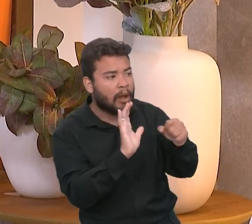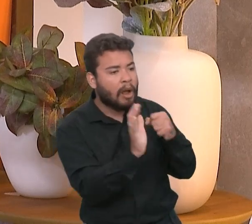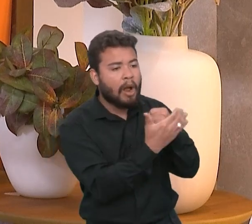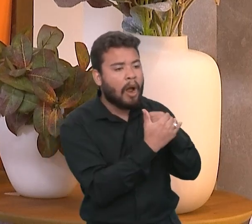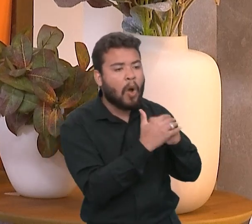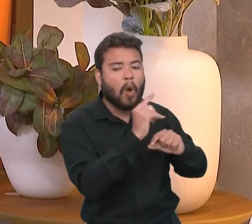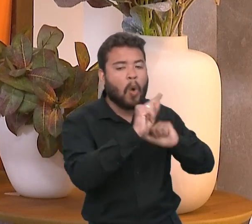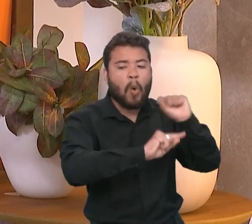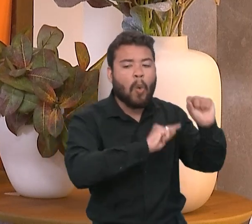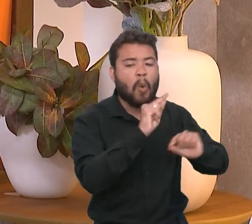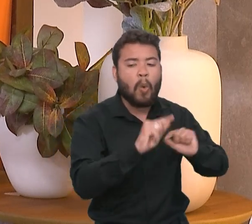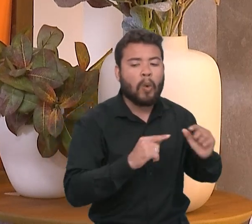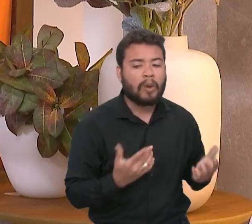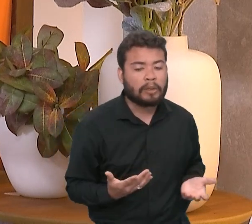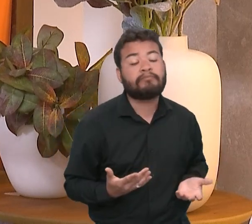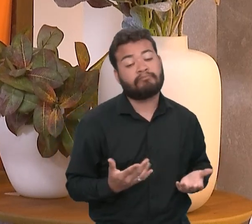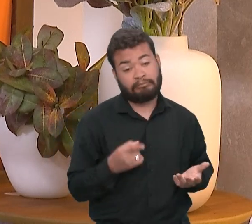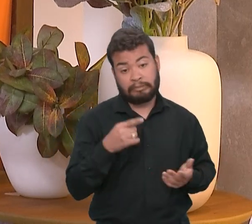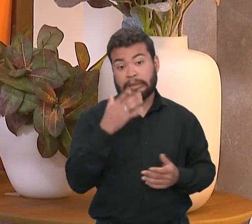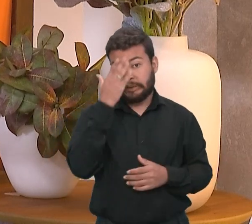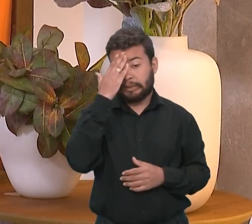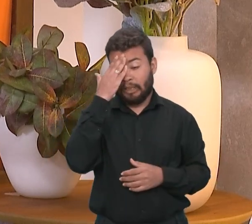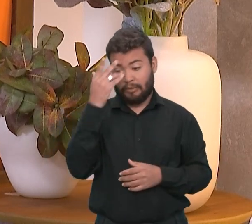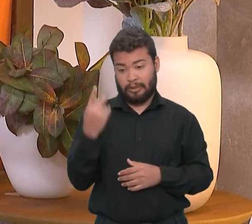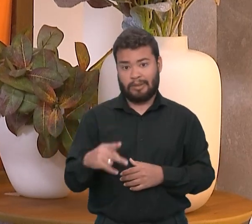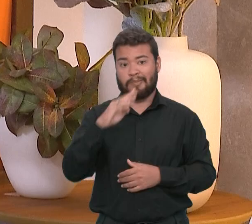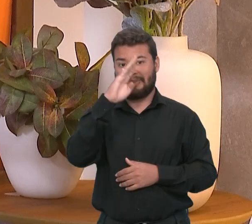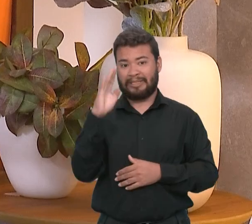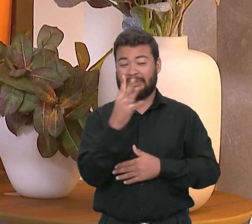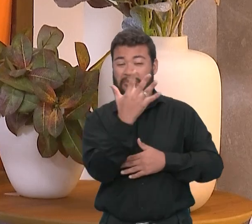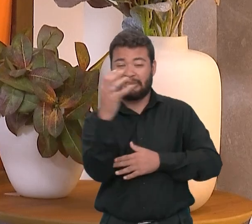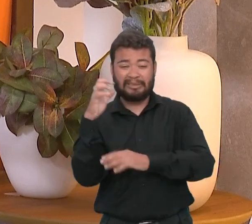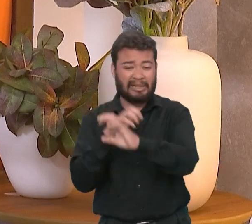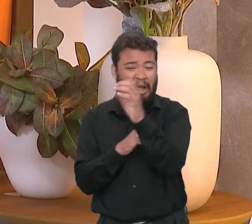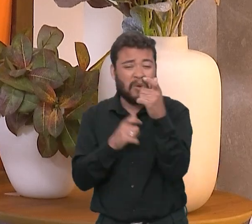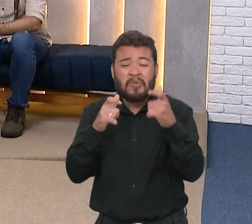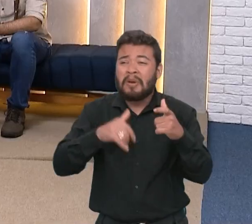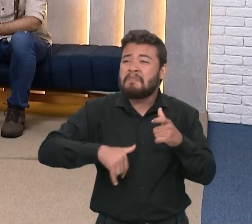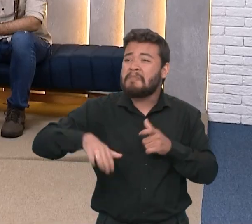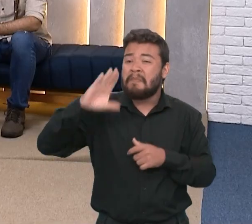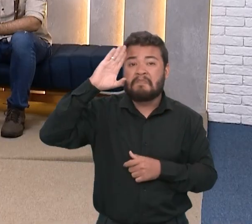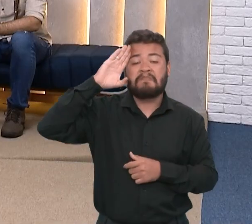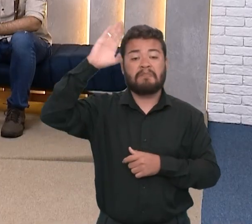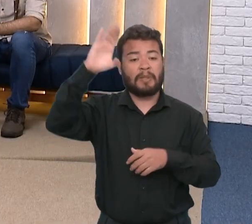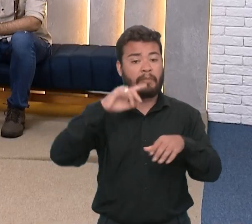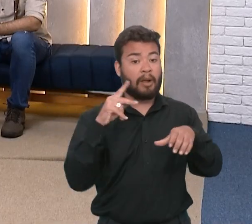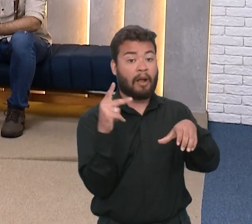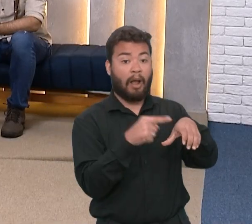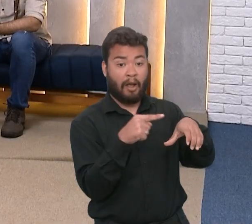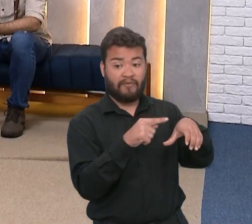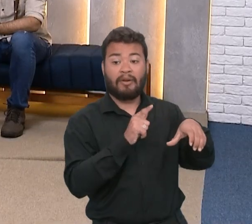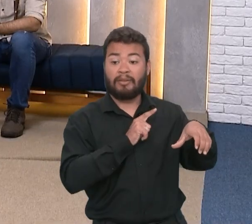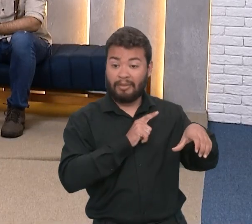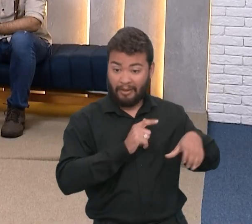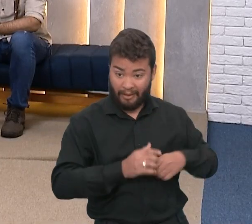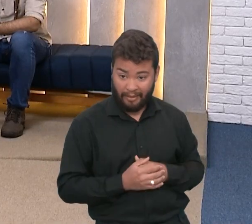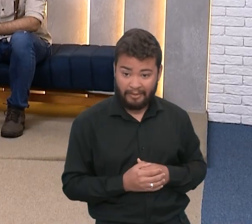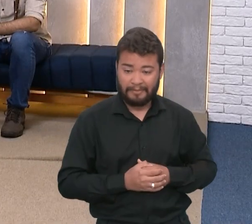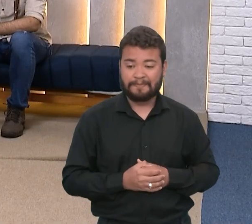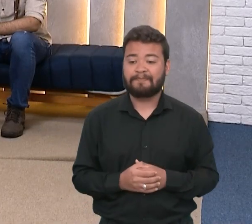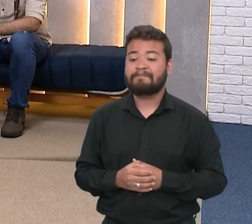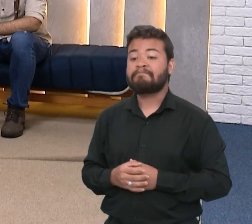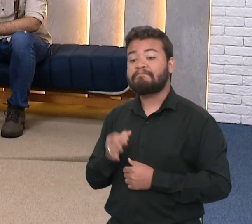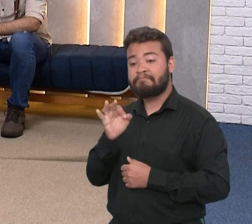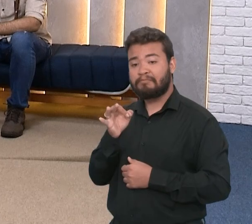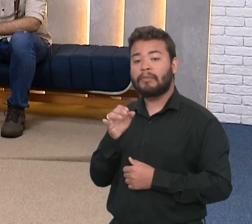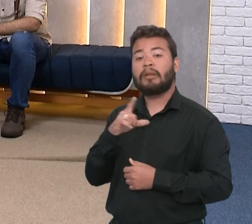Brasil que tem o maior número de cavernas registrado para todo o território brasileiro. E falando em parceria, nós recebemos aí